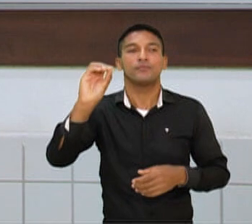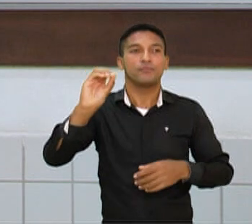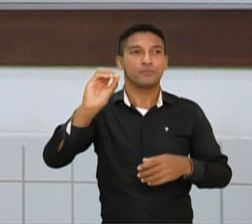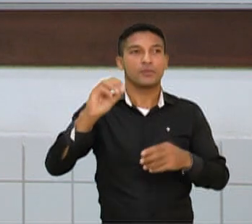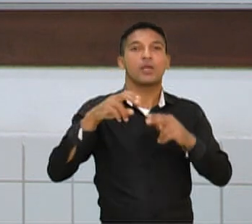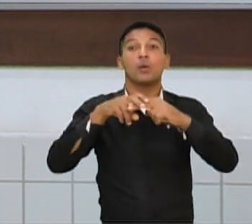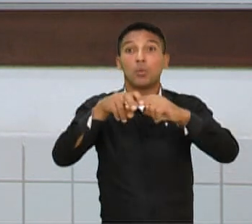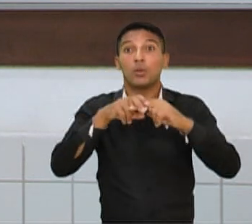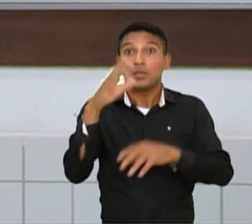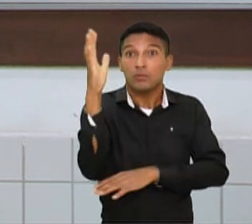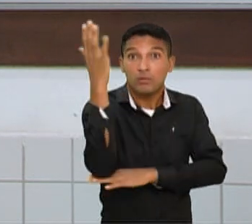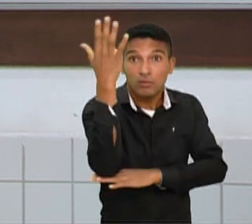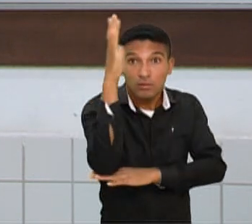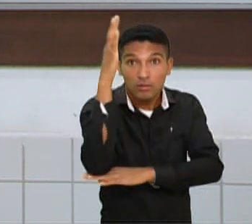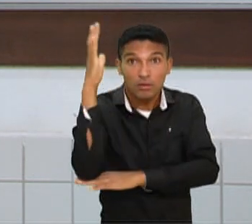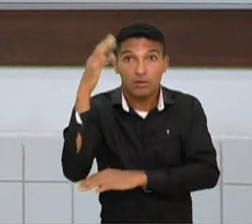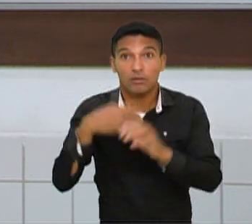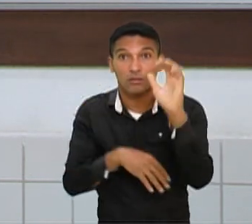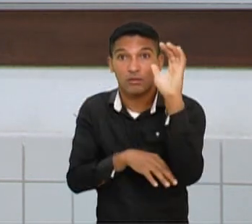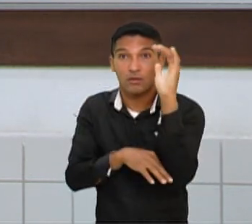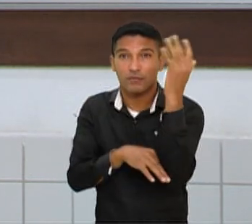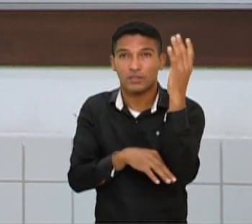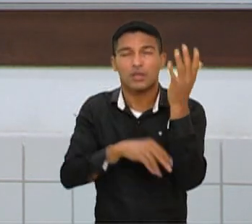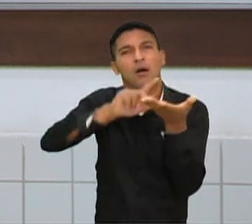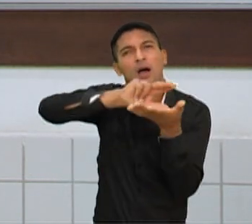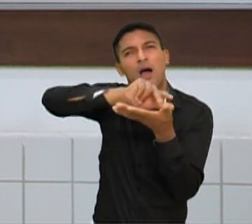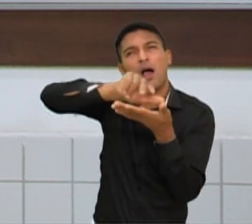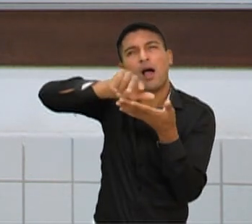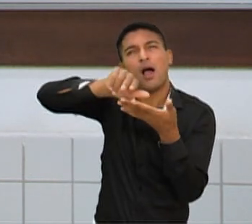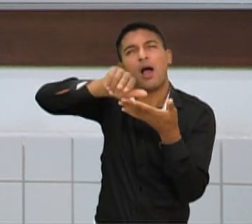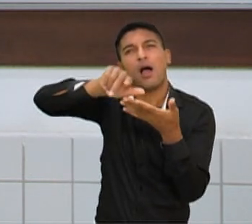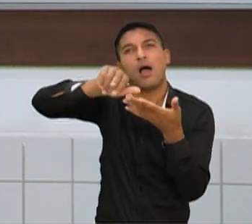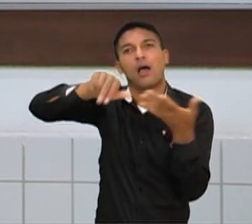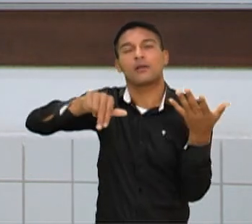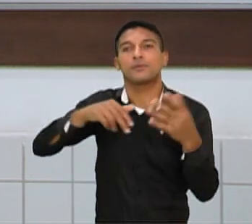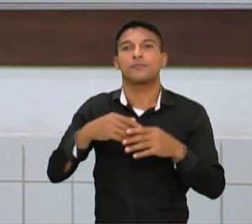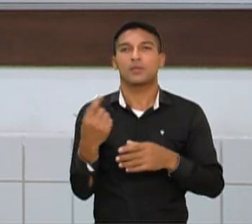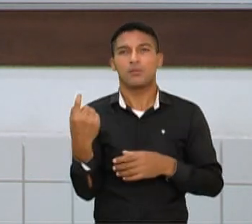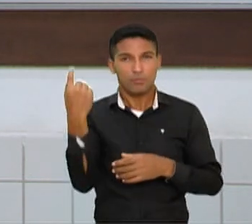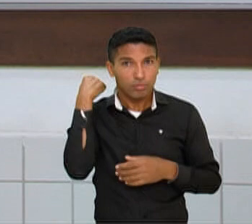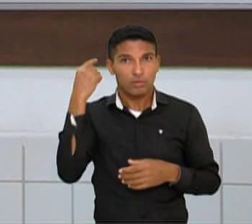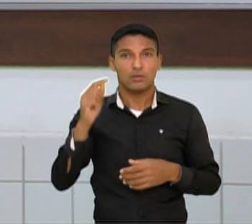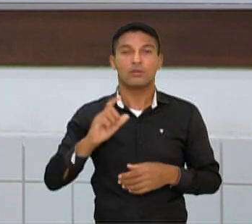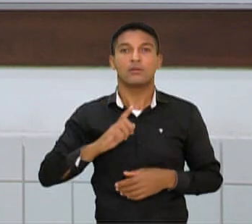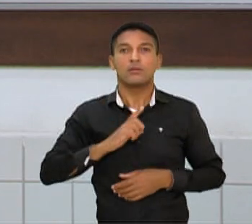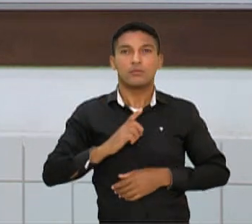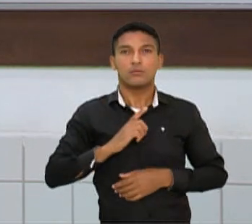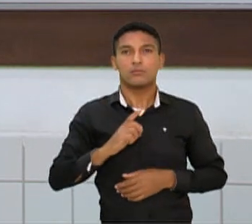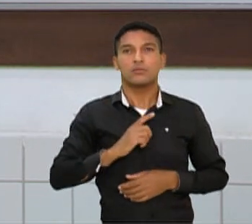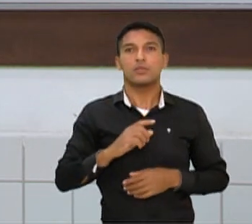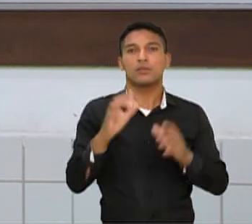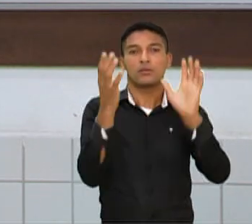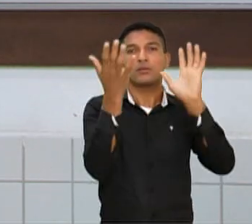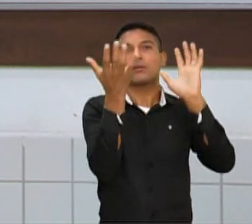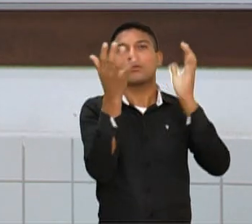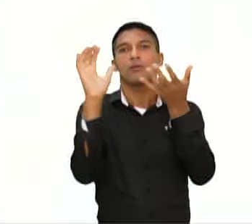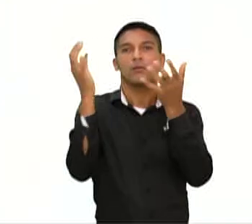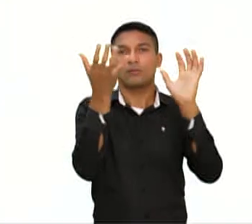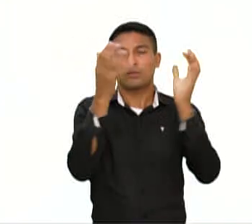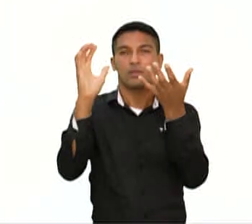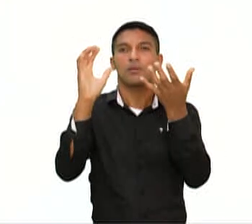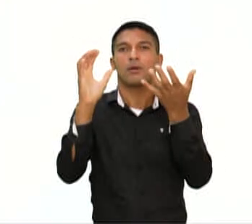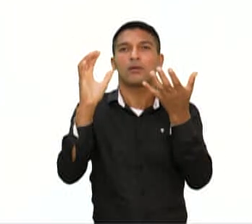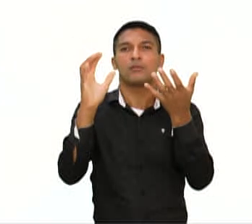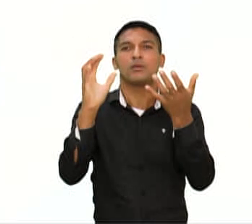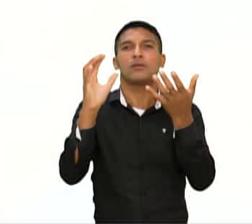termos de vegetação. Como tínhamos um clima ameno, isso possibilitava uma diversificação muito grande na nossa vegetação.